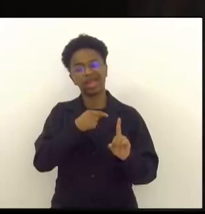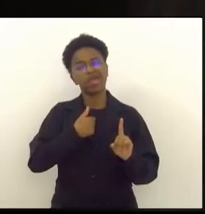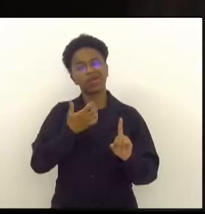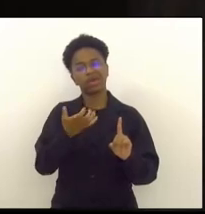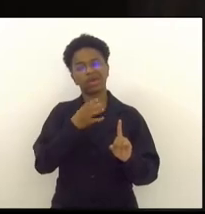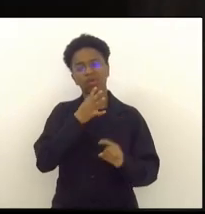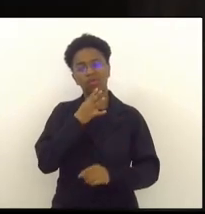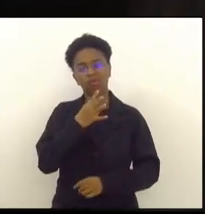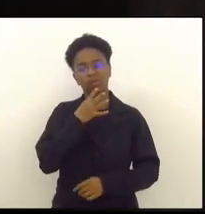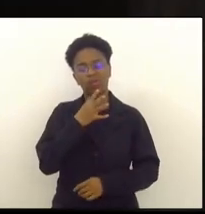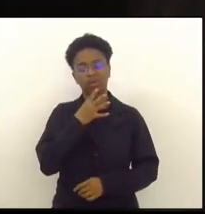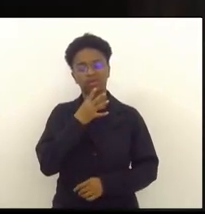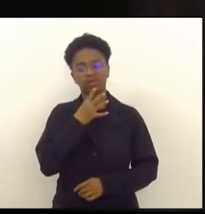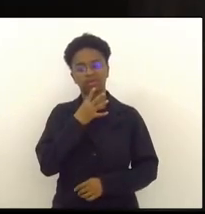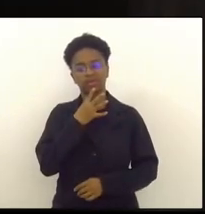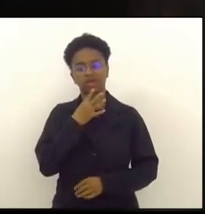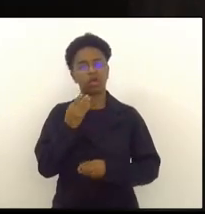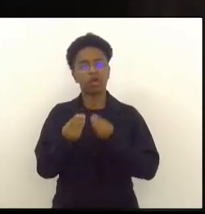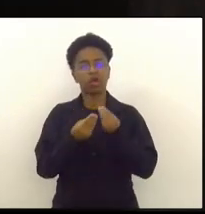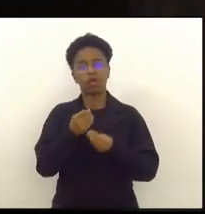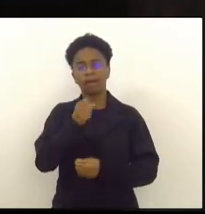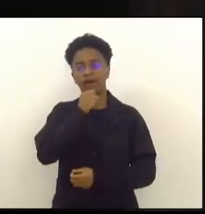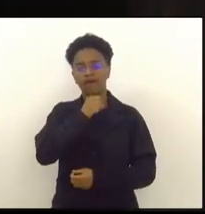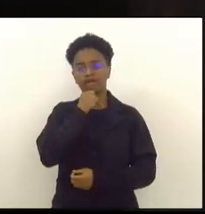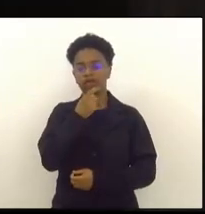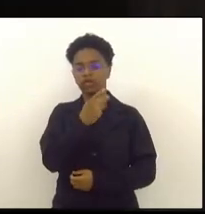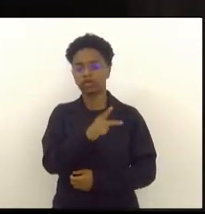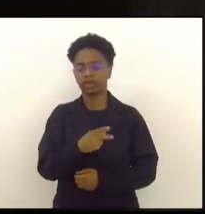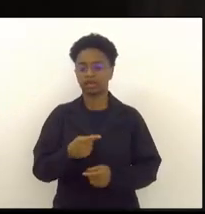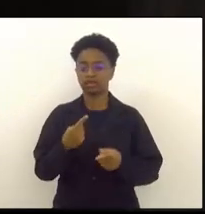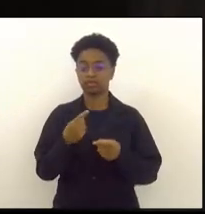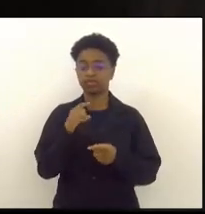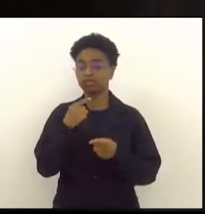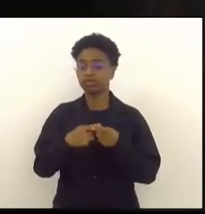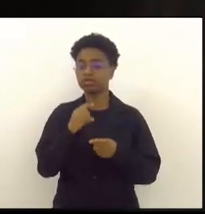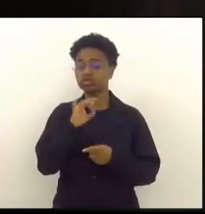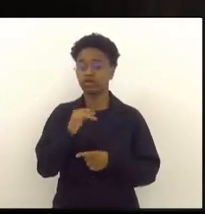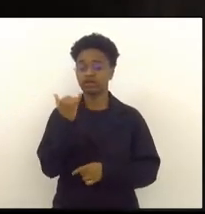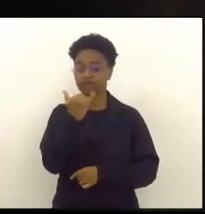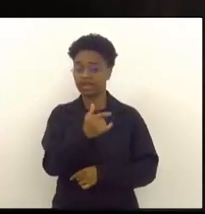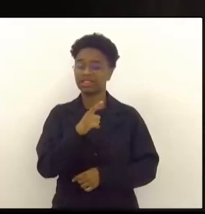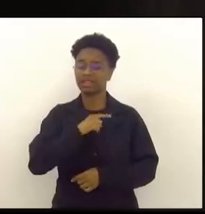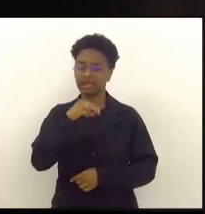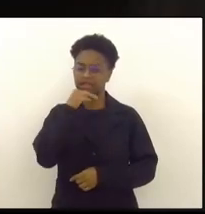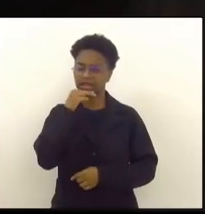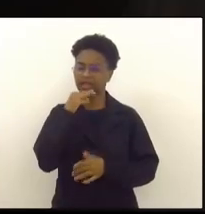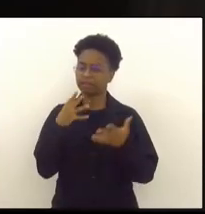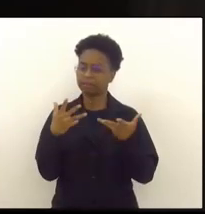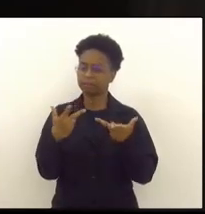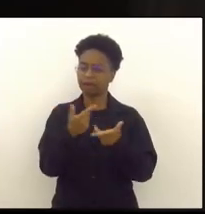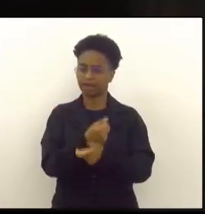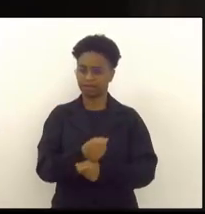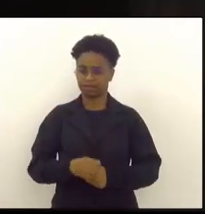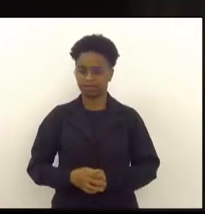conhecer os avôs dela. Só para dizer assim, sou tua netinha maravilhosa.